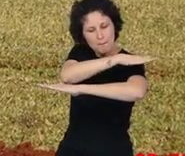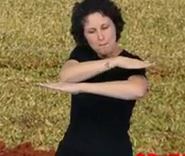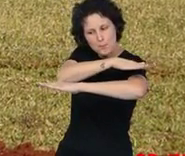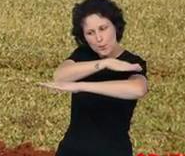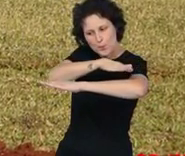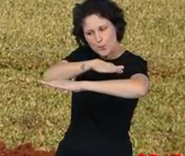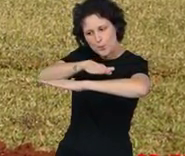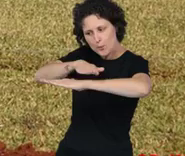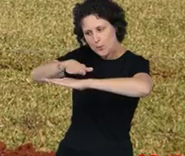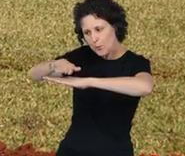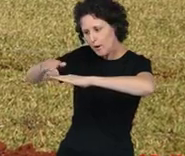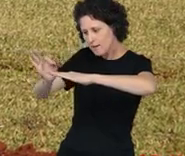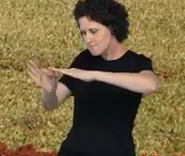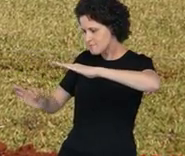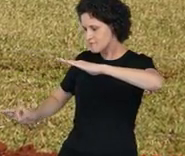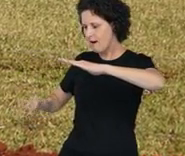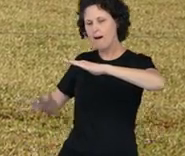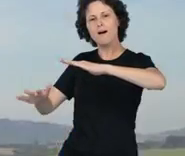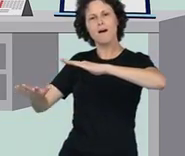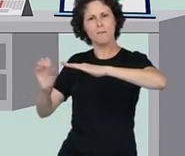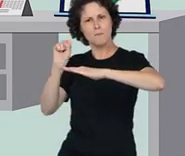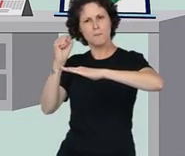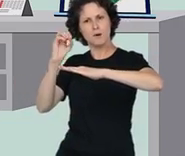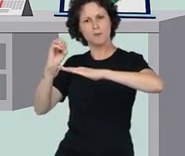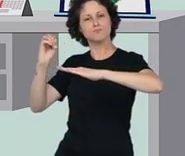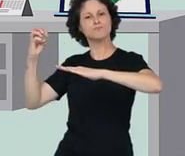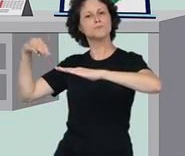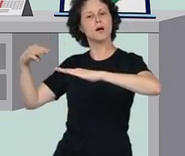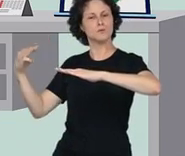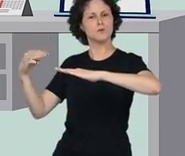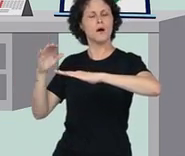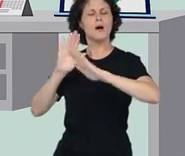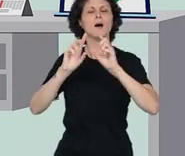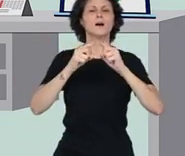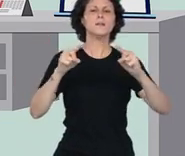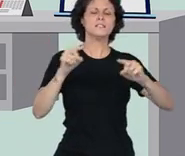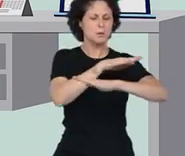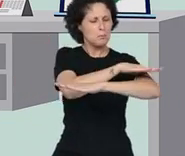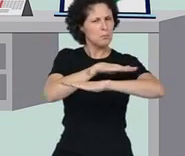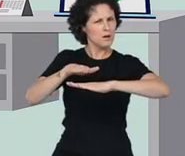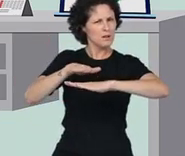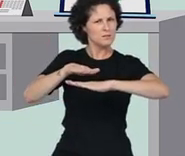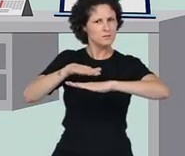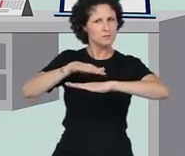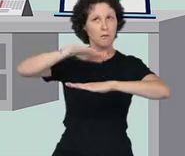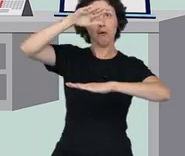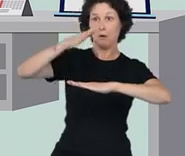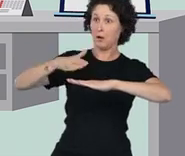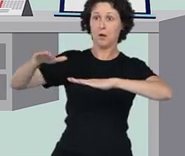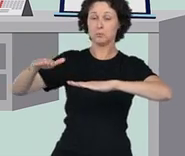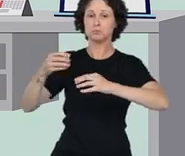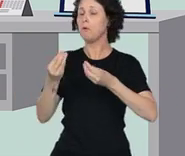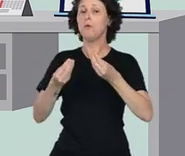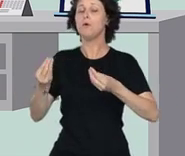que está a 800 metros do nível do mar. Mas planalto quer dizer planos altos? Boa! Nem